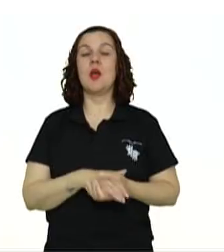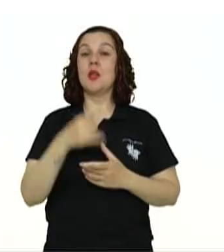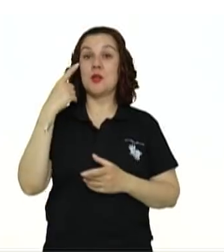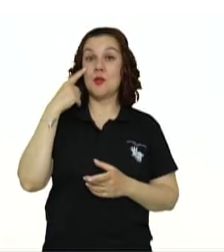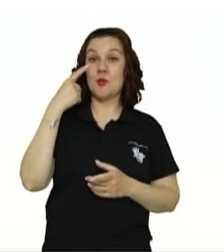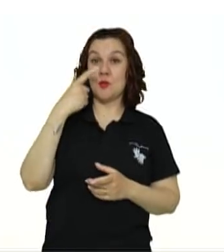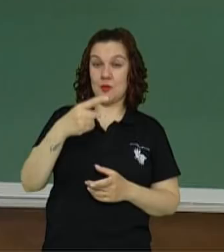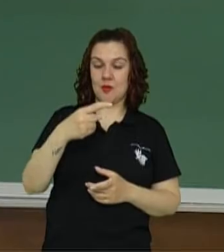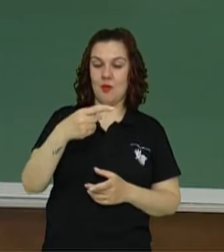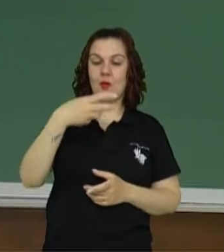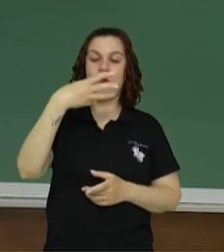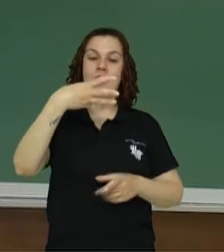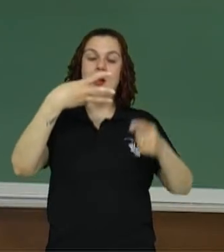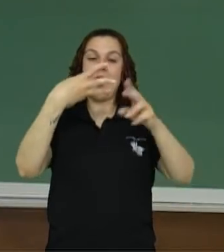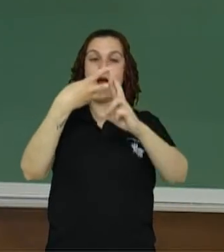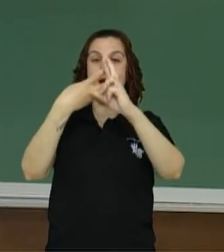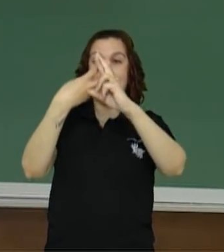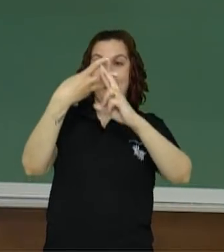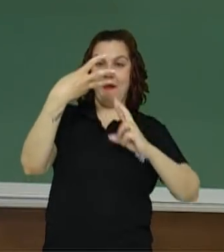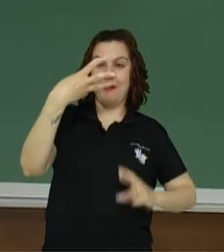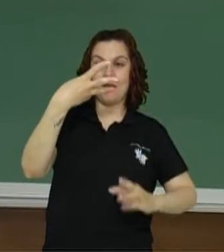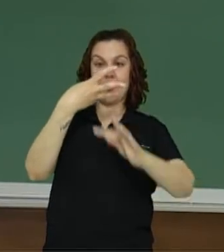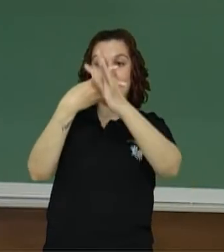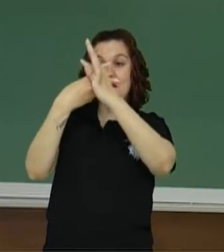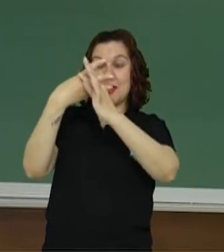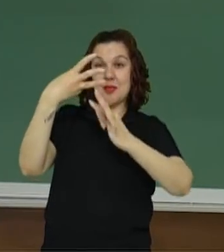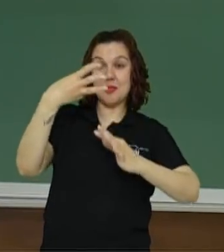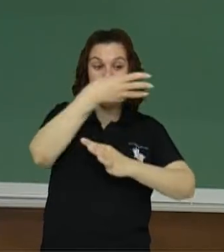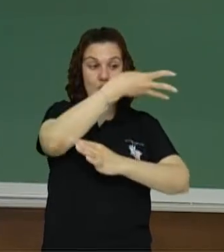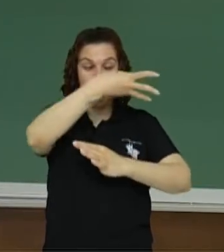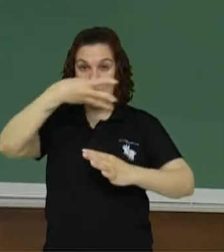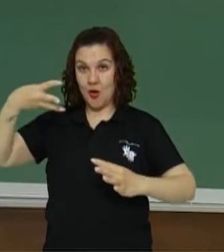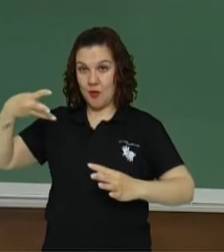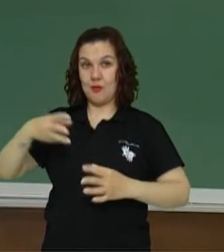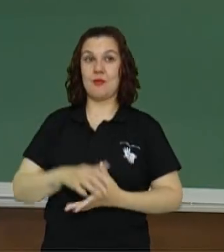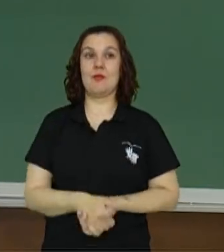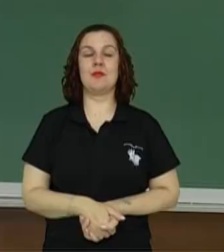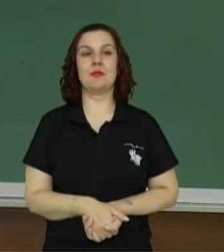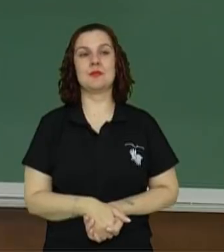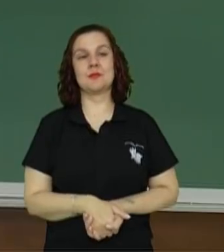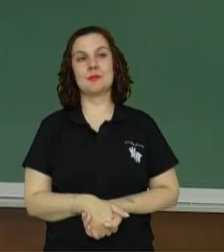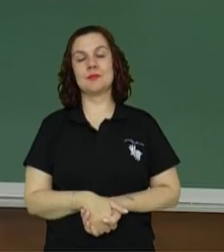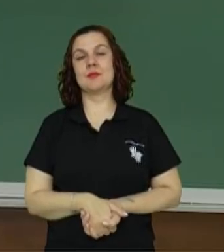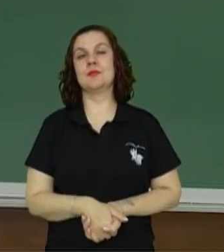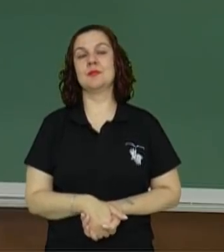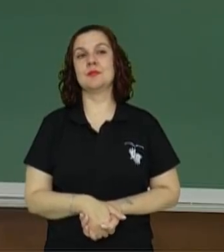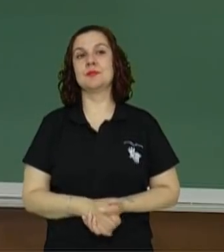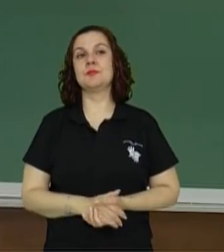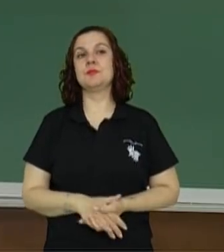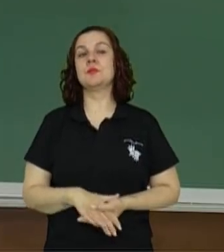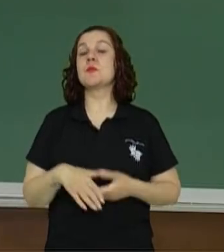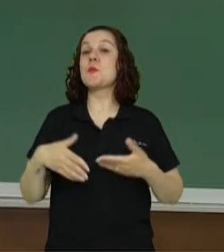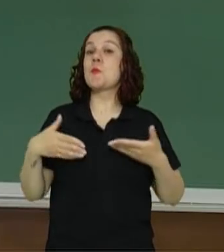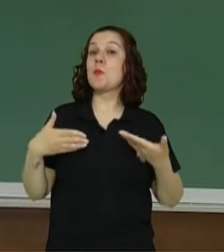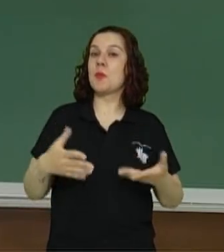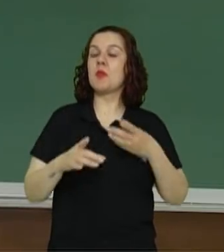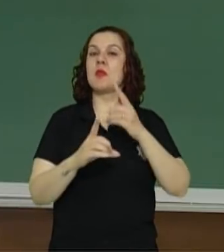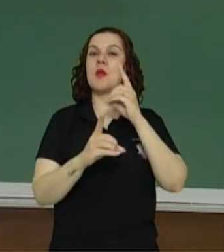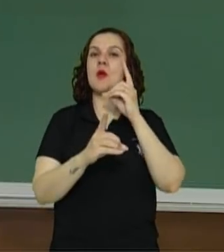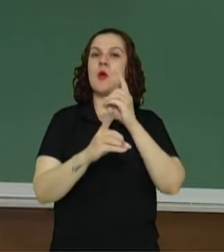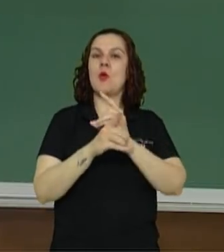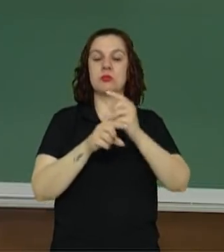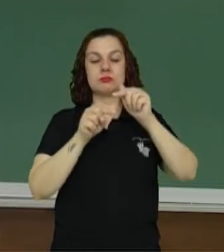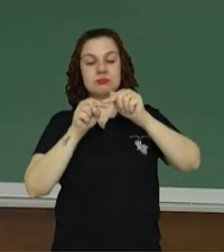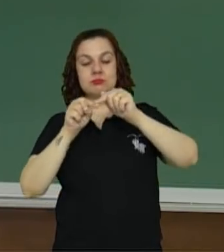essa, e a rua T, que é essa aqui, são as transversais que cortam o feixe de retas. Ok? Determine